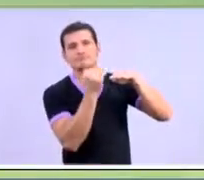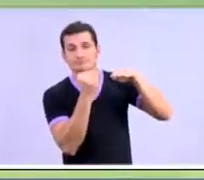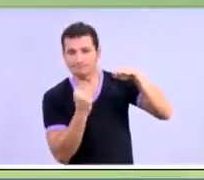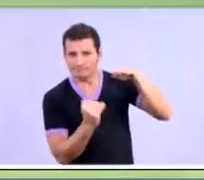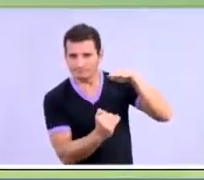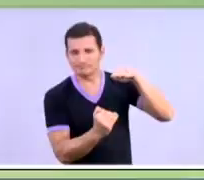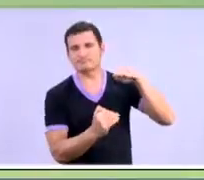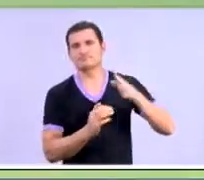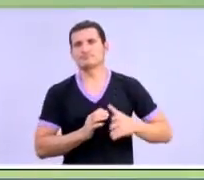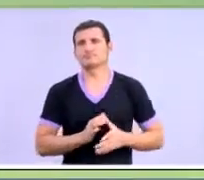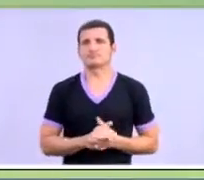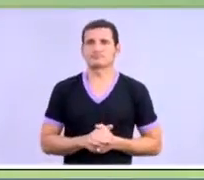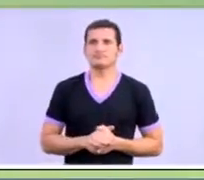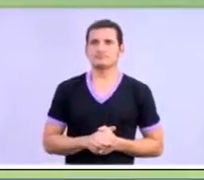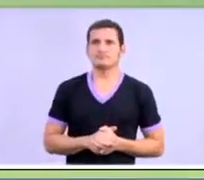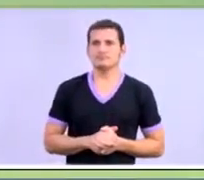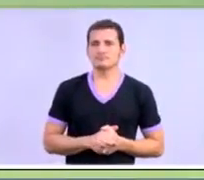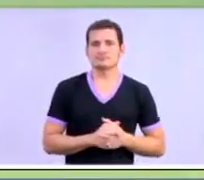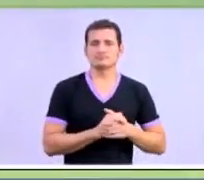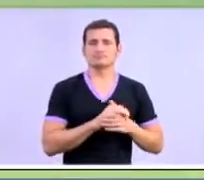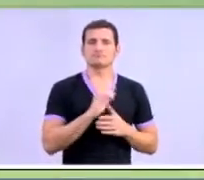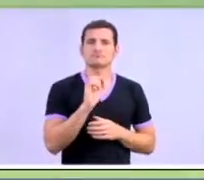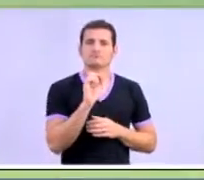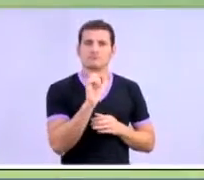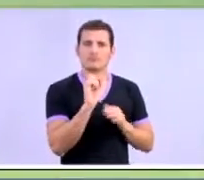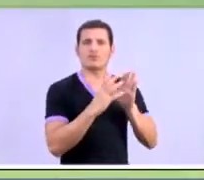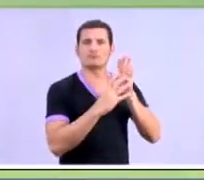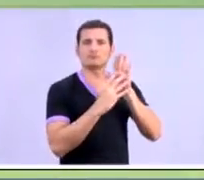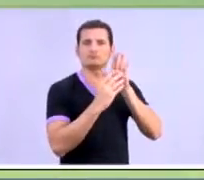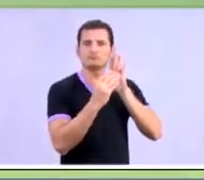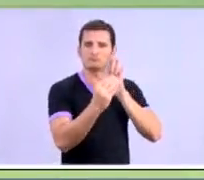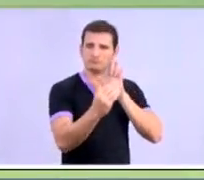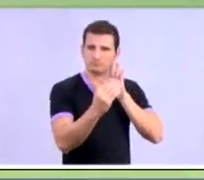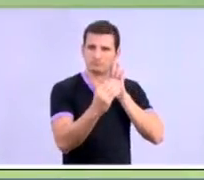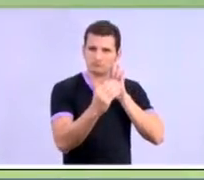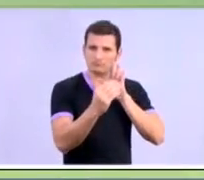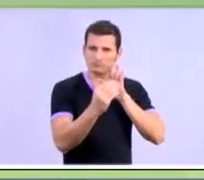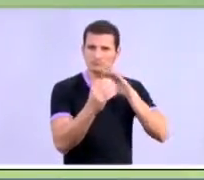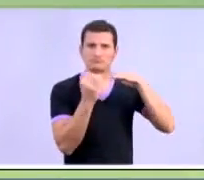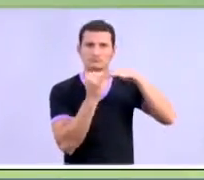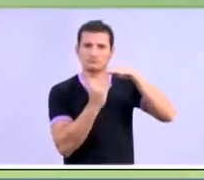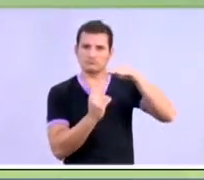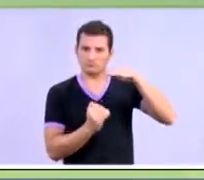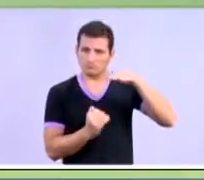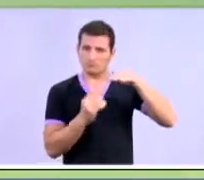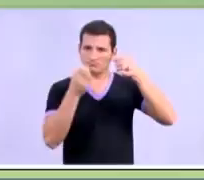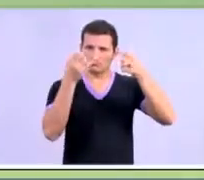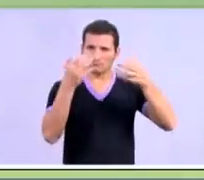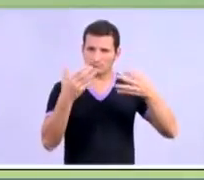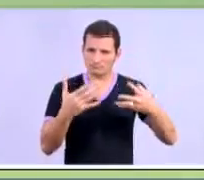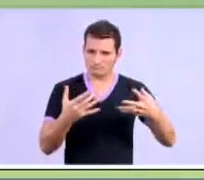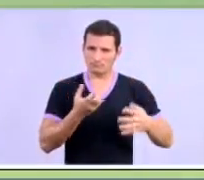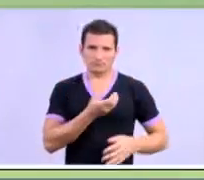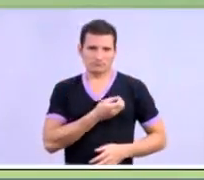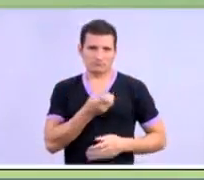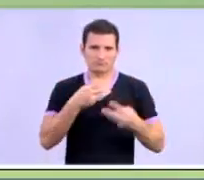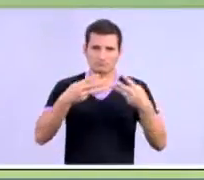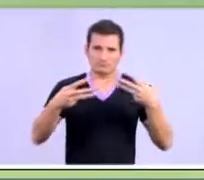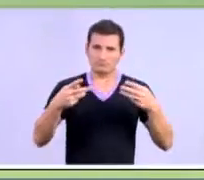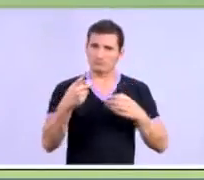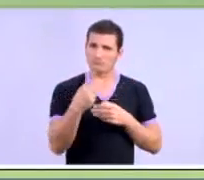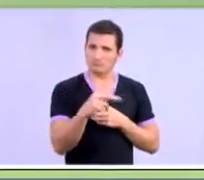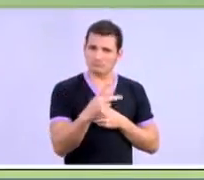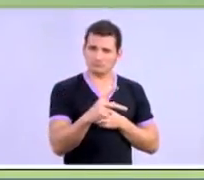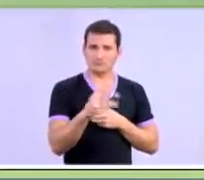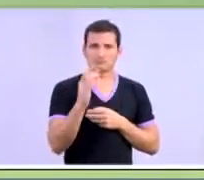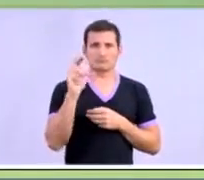Os benefícios de um modelo de camadas para descrever protocolos de rede e suas operações são: ela